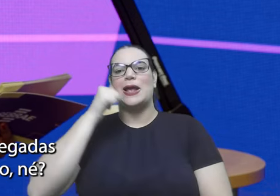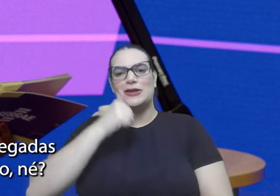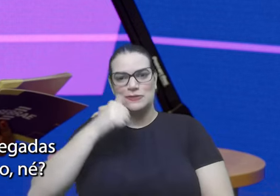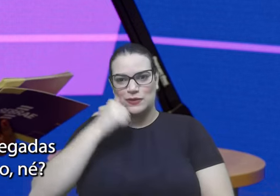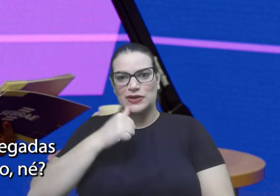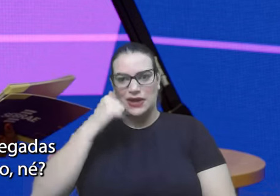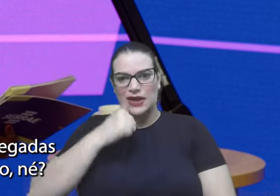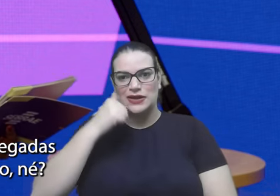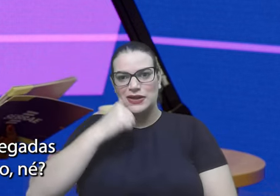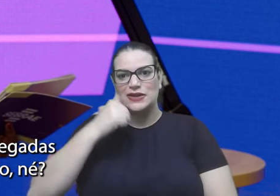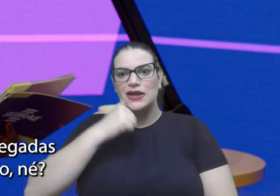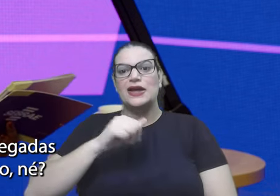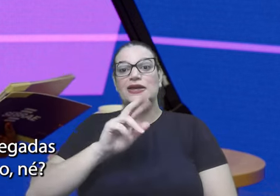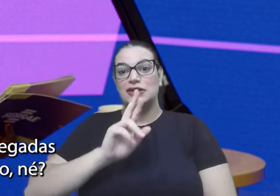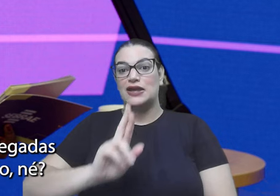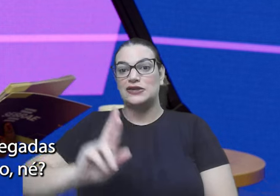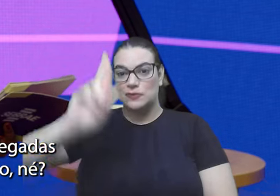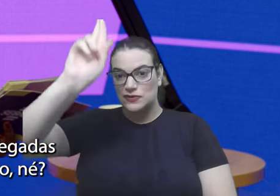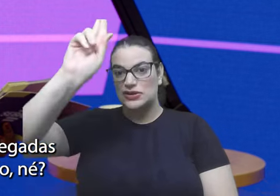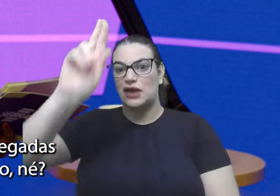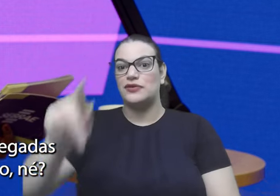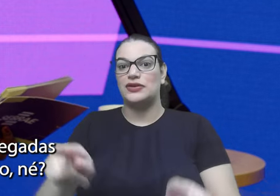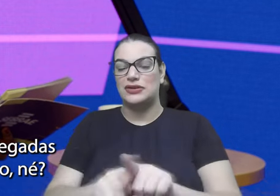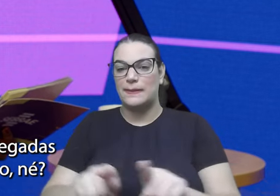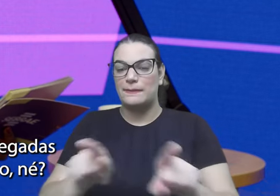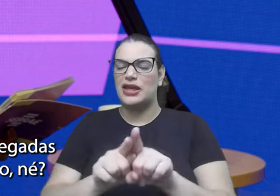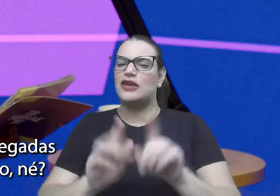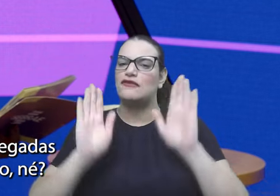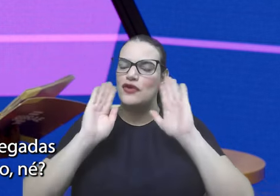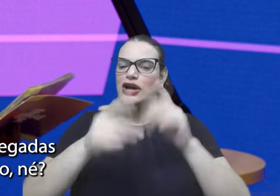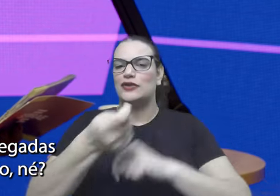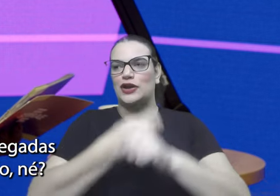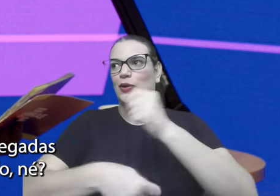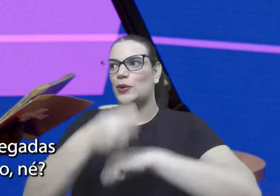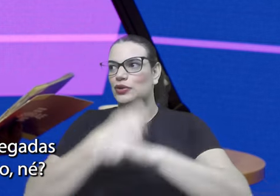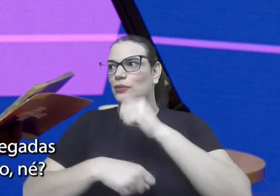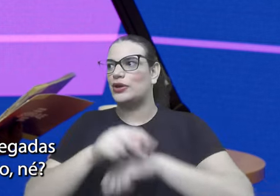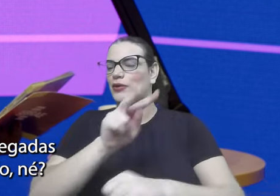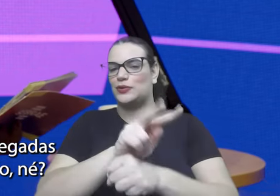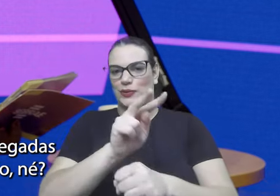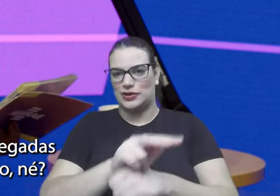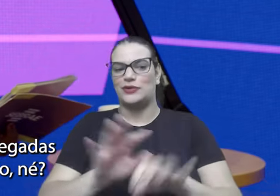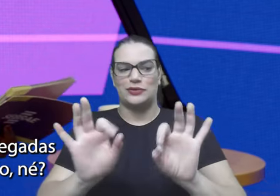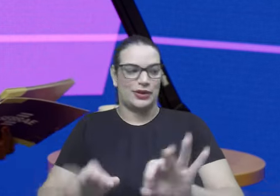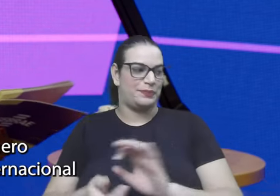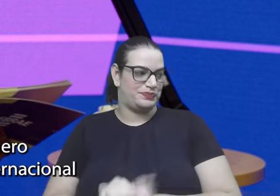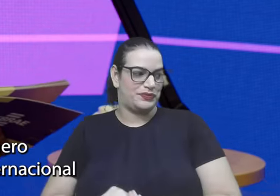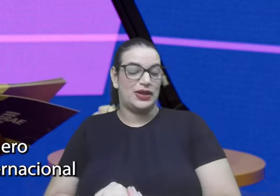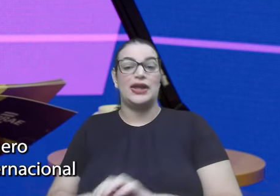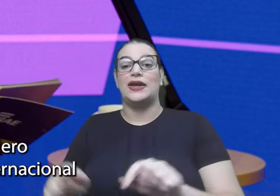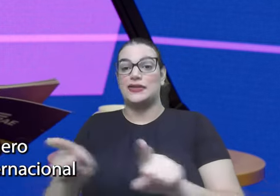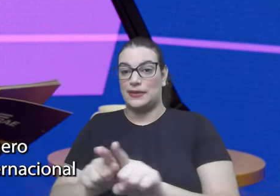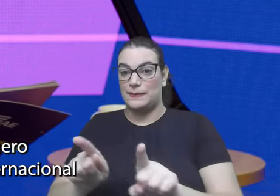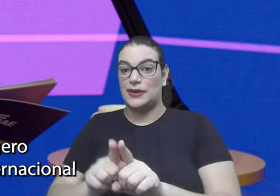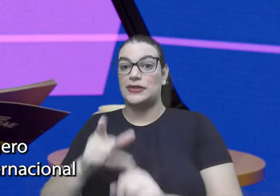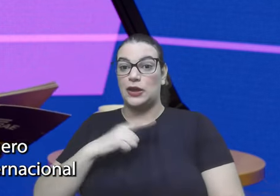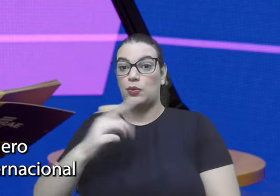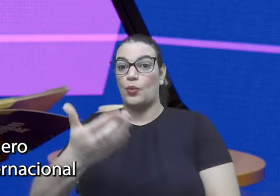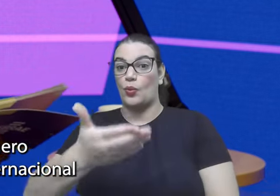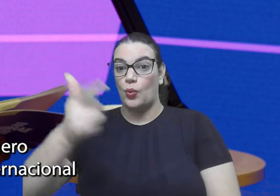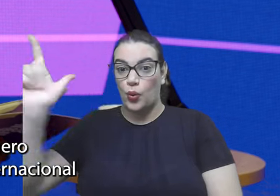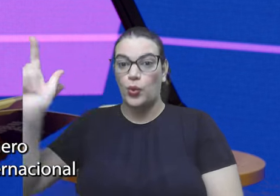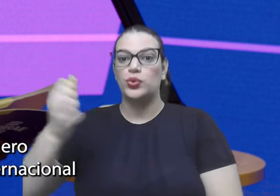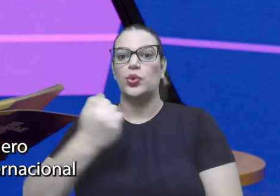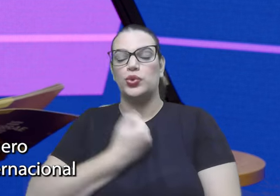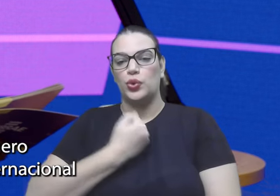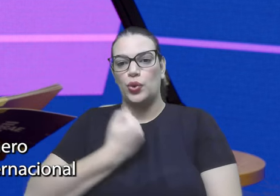isso são elas que são mais sobrecarregadas acerca da economia do do do cuidado né E aí eu trouxe um outro número aqui